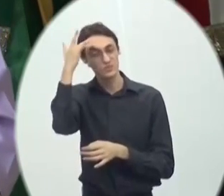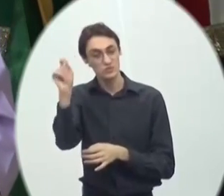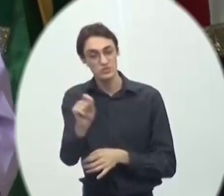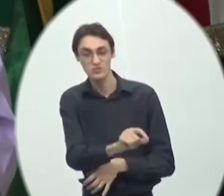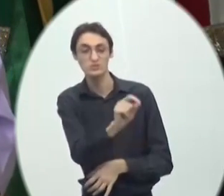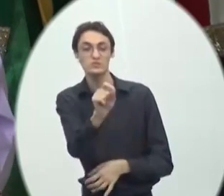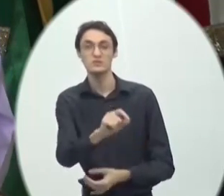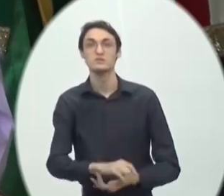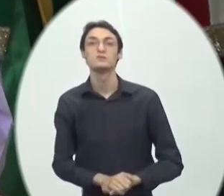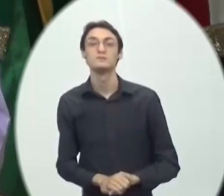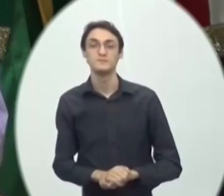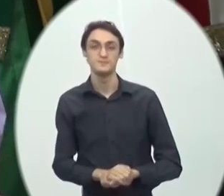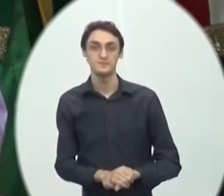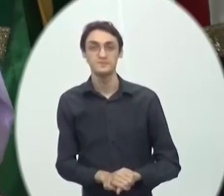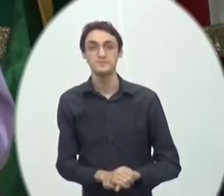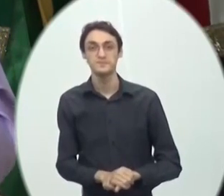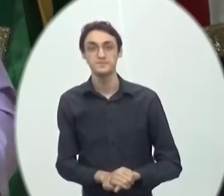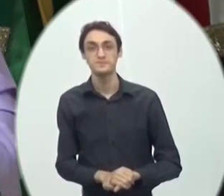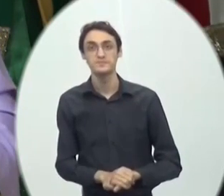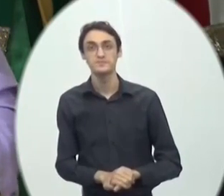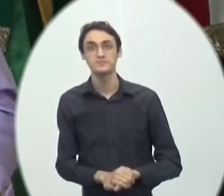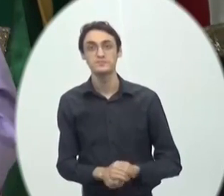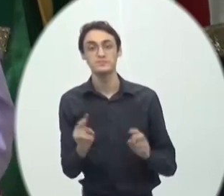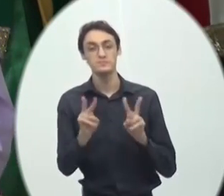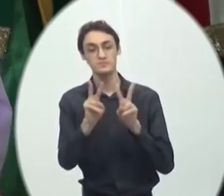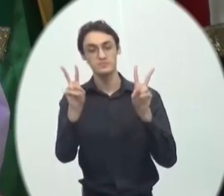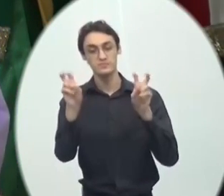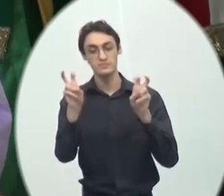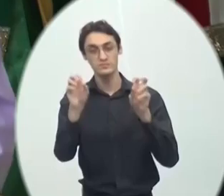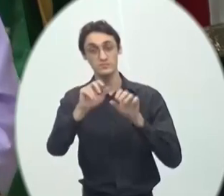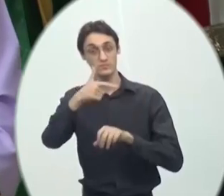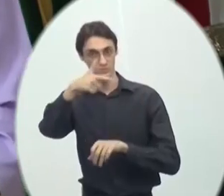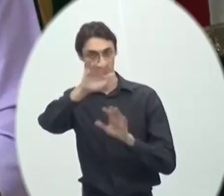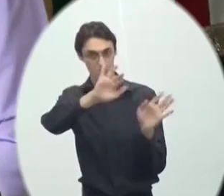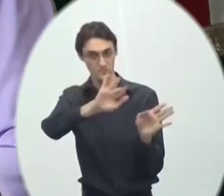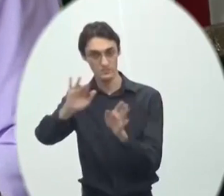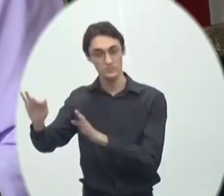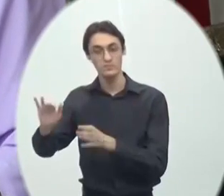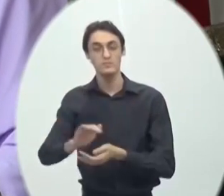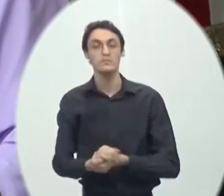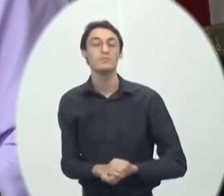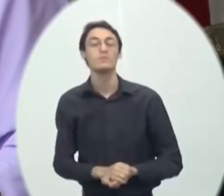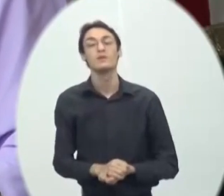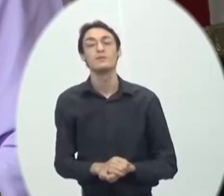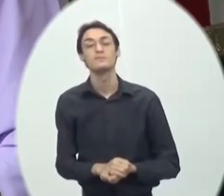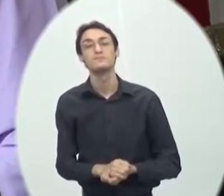linha. Um outro tipo de situação, vereador Felzer,